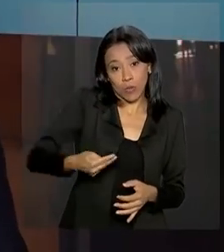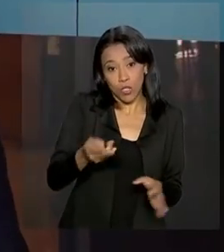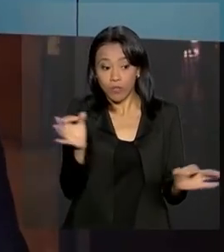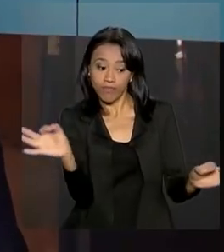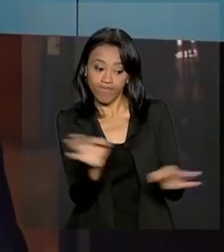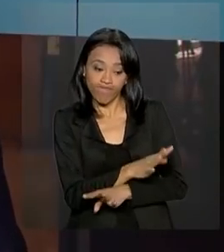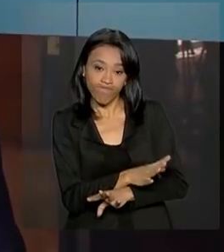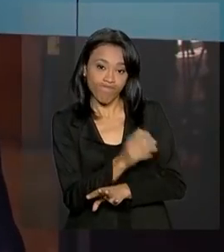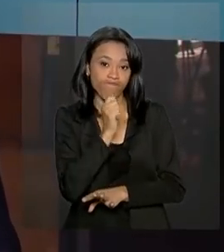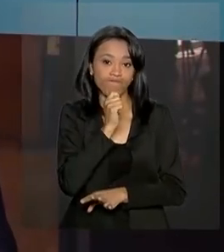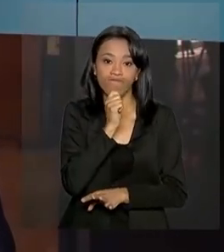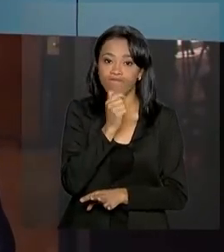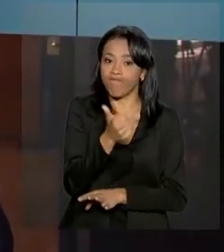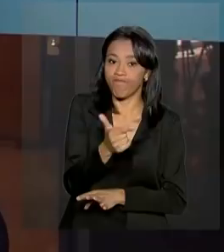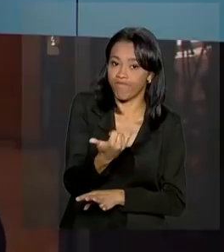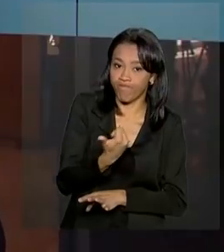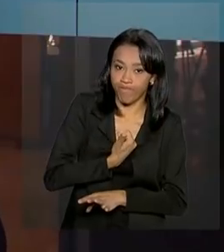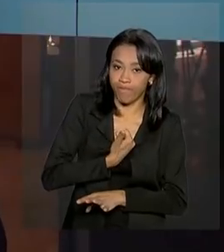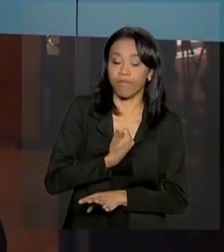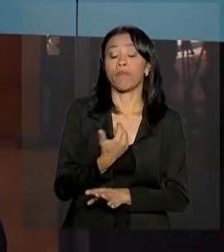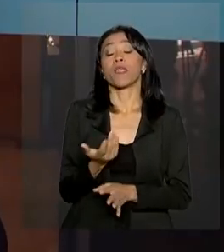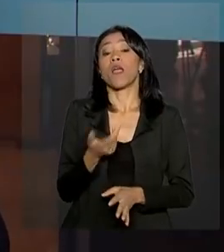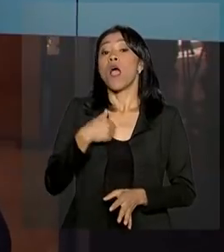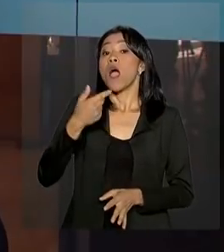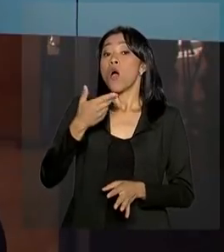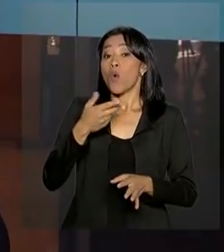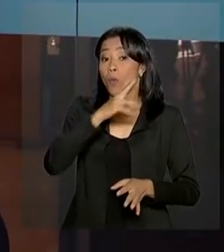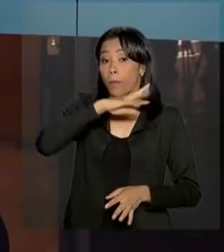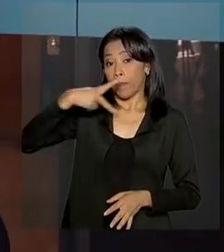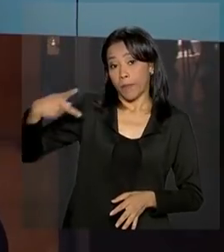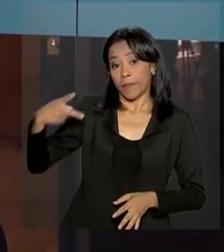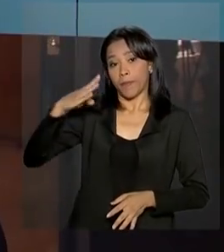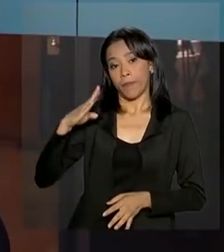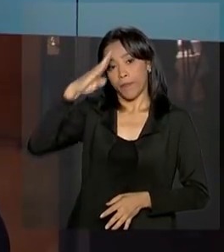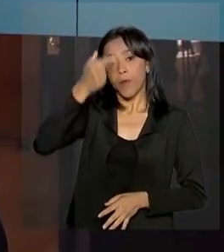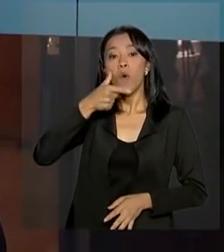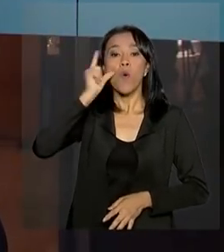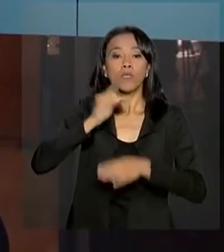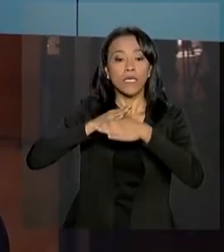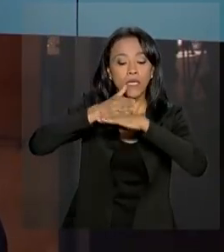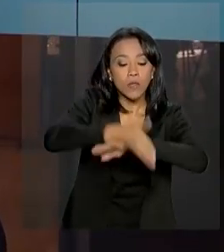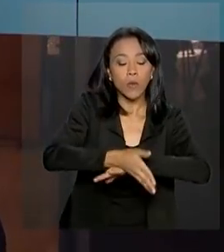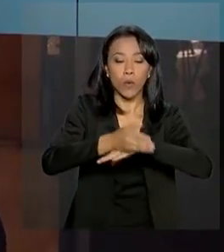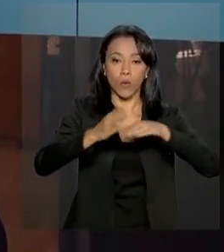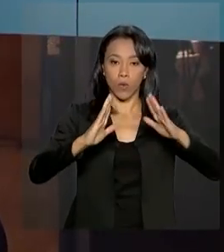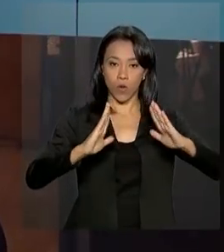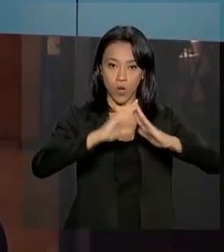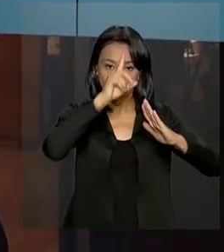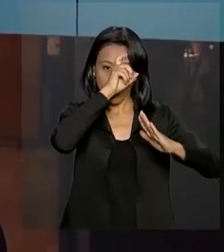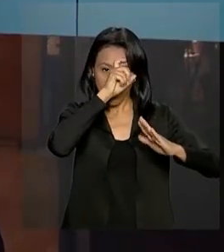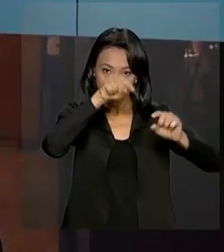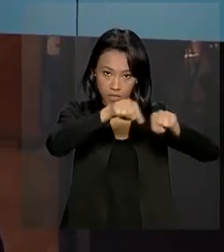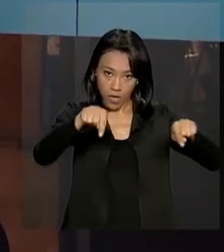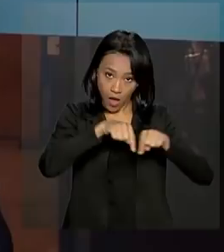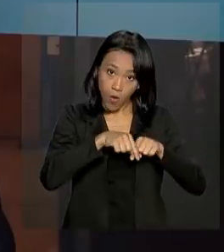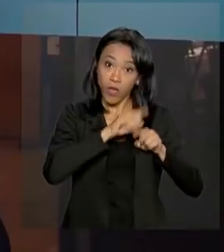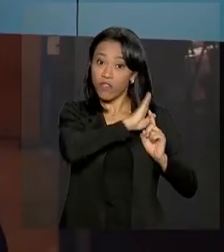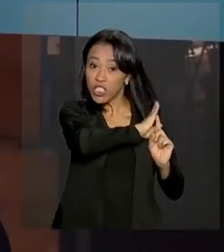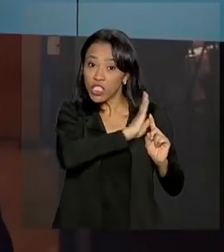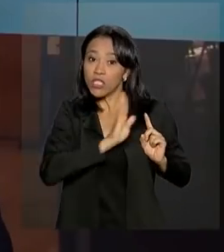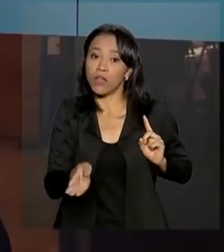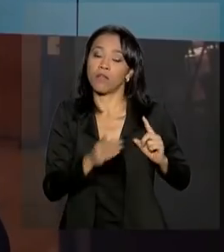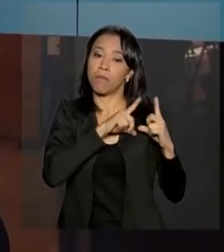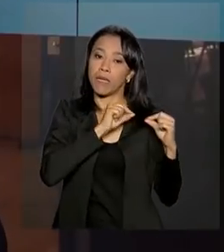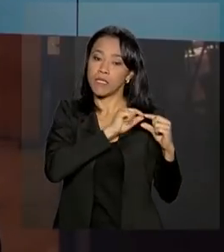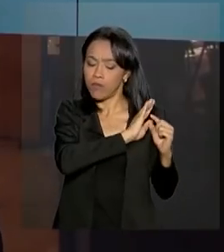terminou. O presidente Jair Bolsonaro deu entrada ontem aqui no Hospital Albert Einstein, depois de vir direto de Brasília. Ele